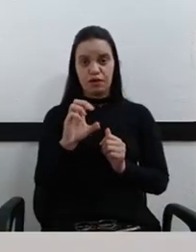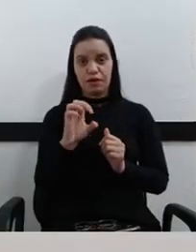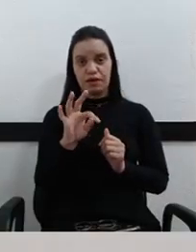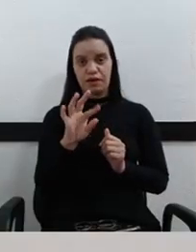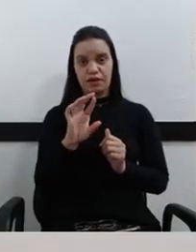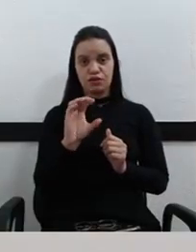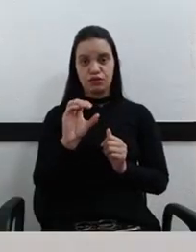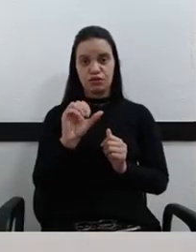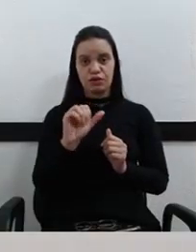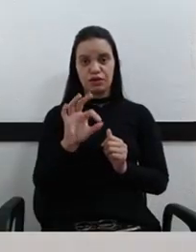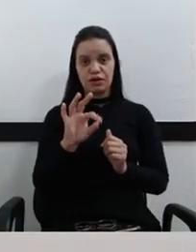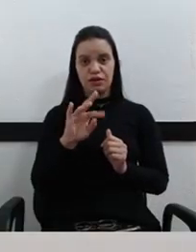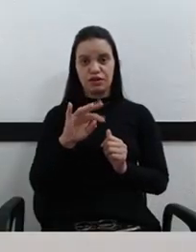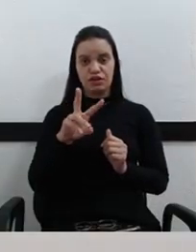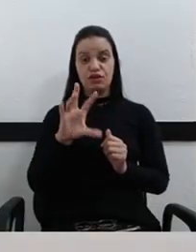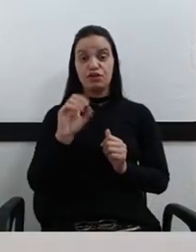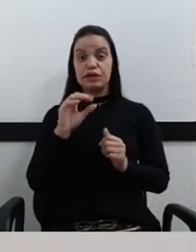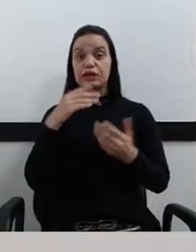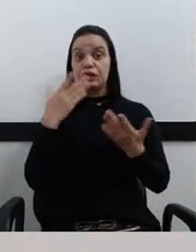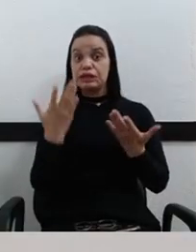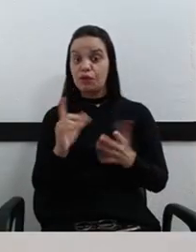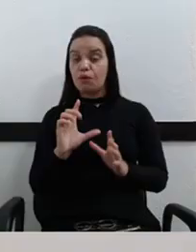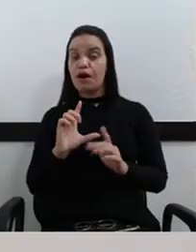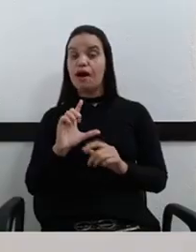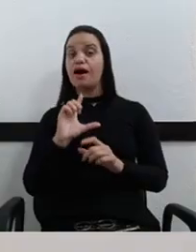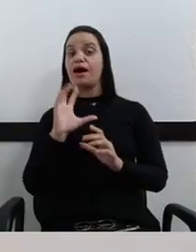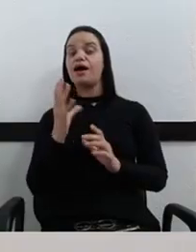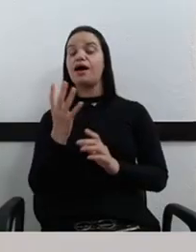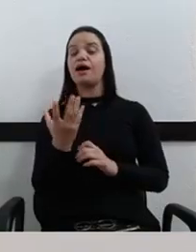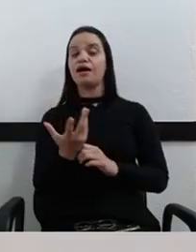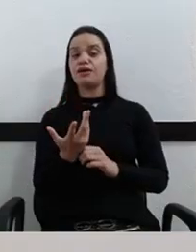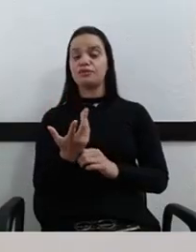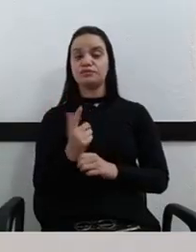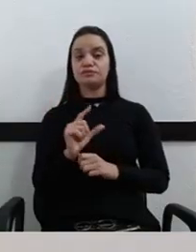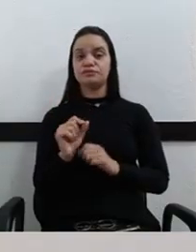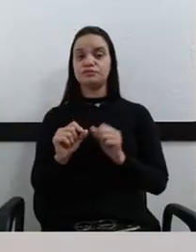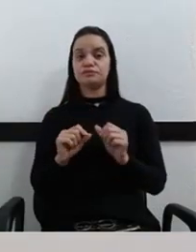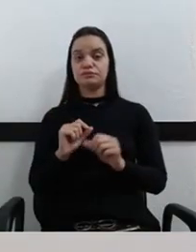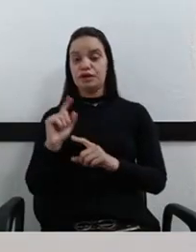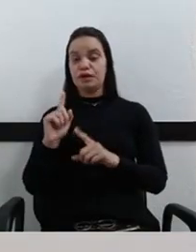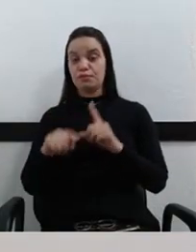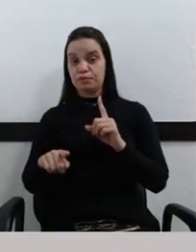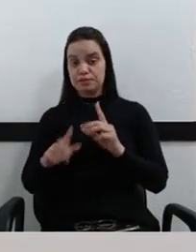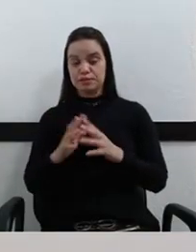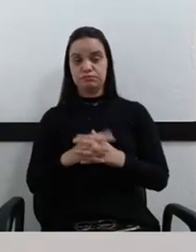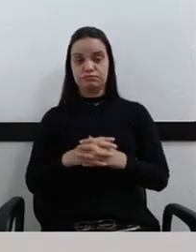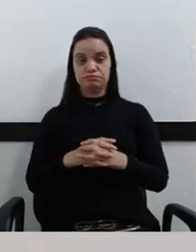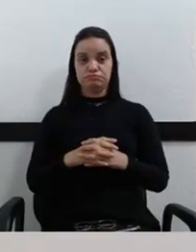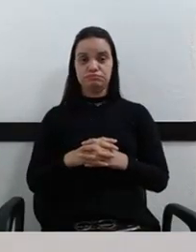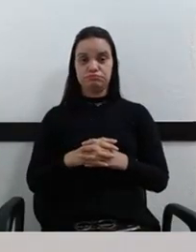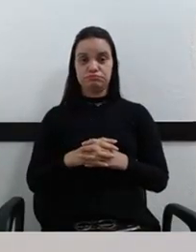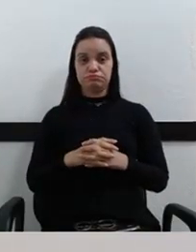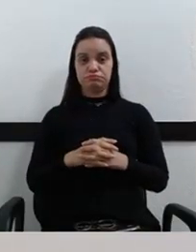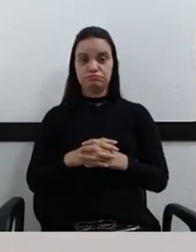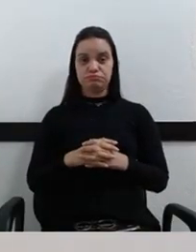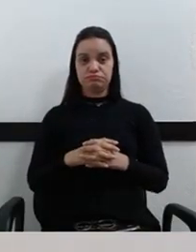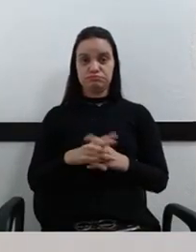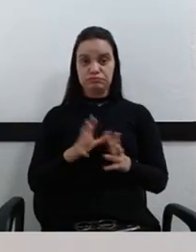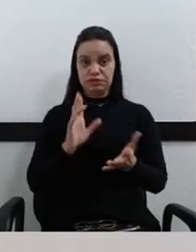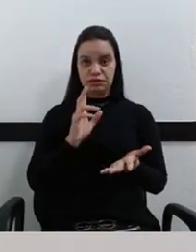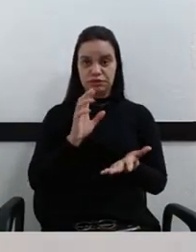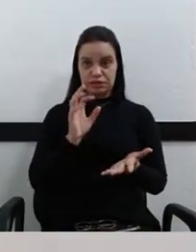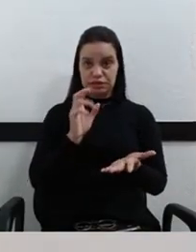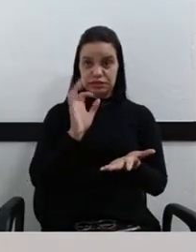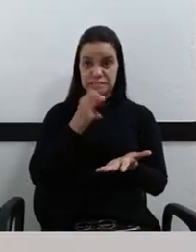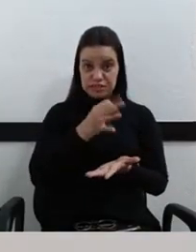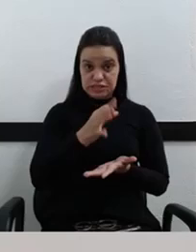E, consequentemente, a emenda não abarcaria essa proibição. Se é isso que eu estou falando, está correto, é isso que eu